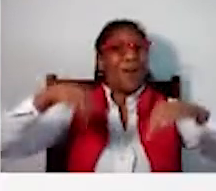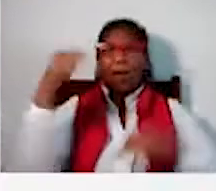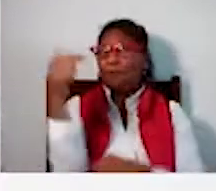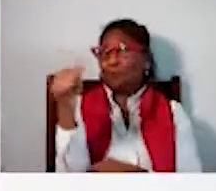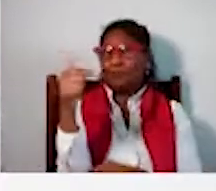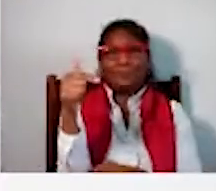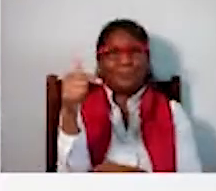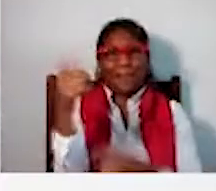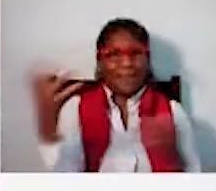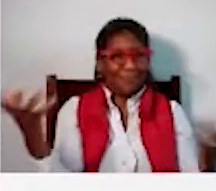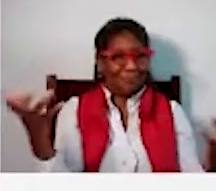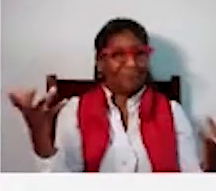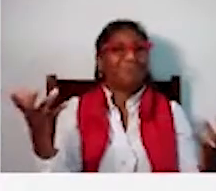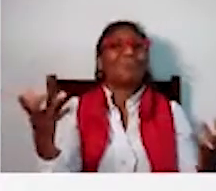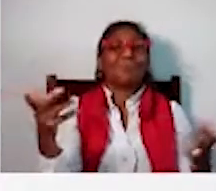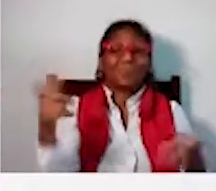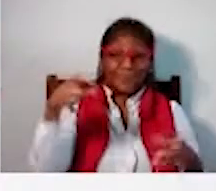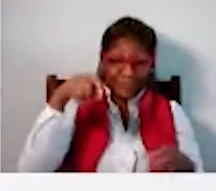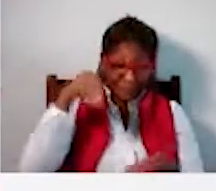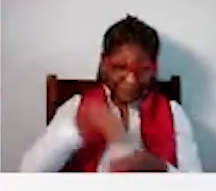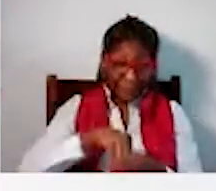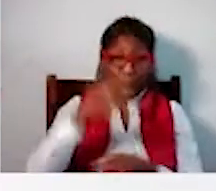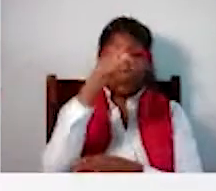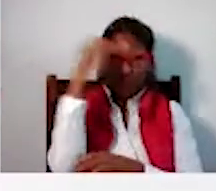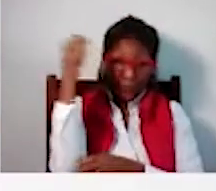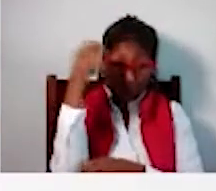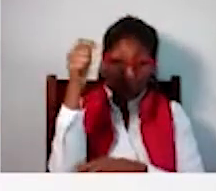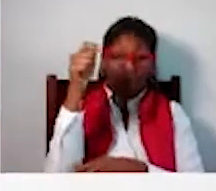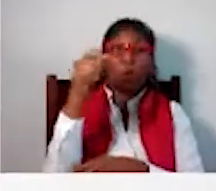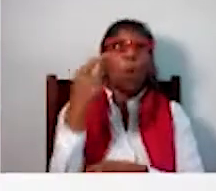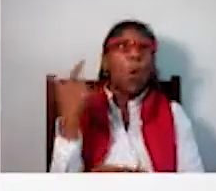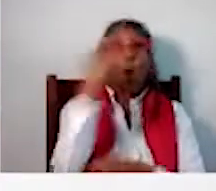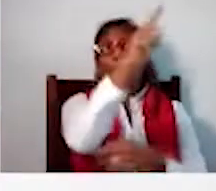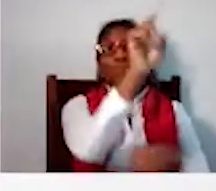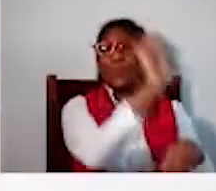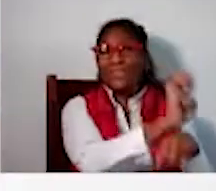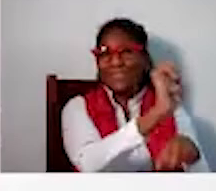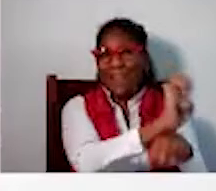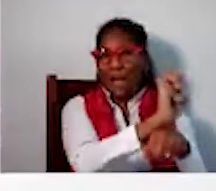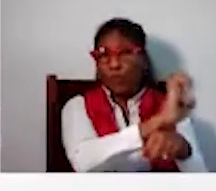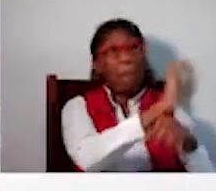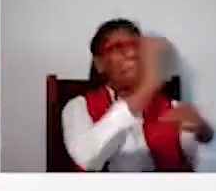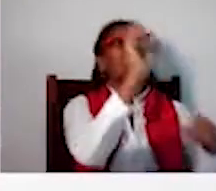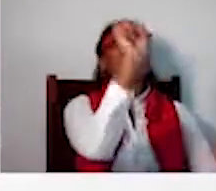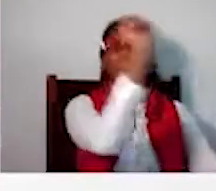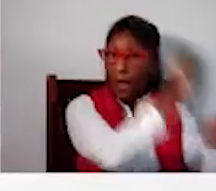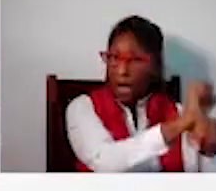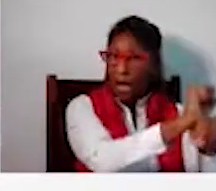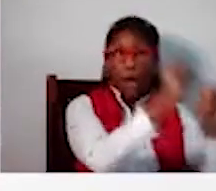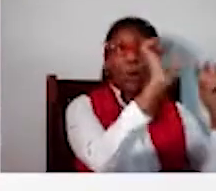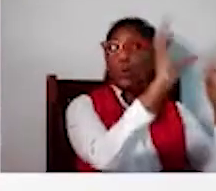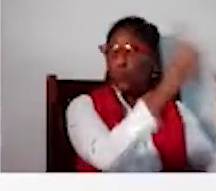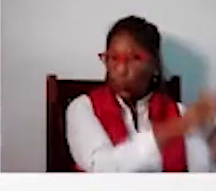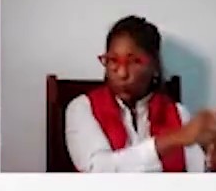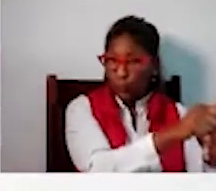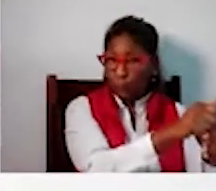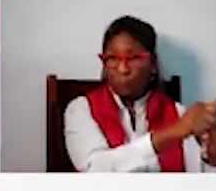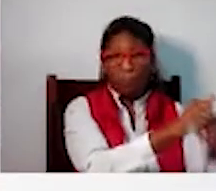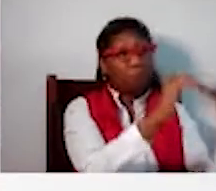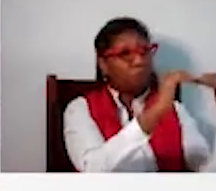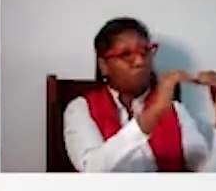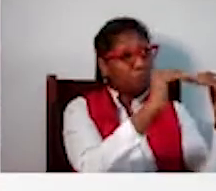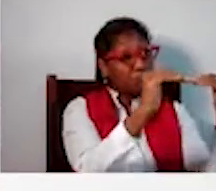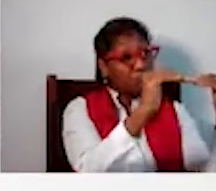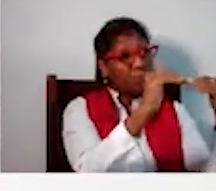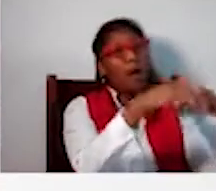das atividades no estado do Rio Grande do Sul, como outros estados faziam em todo o estado, porque os indicadores mostravam estabilidade. Mas nós dissemos